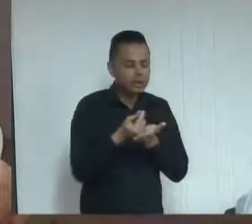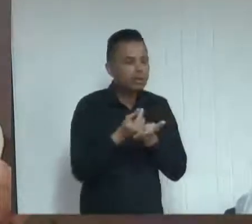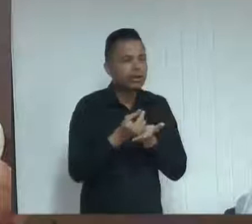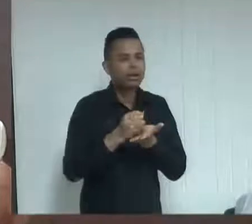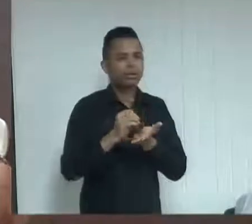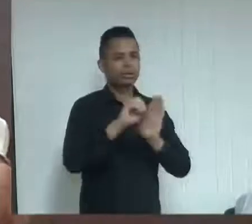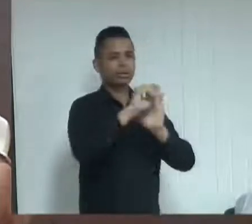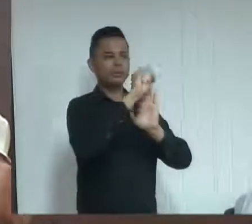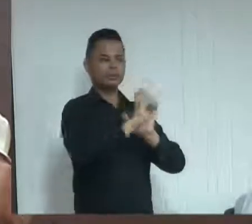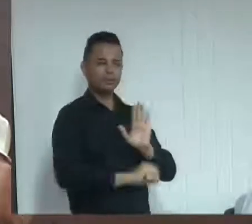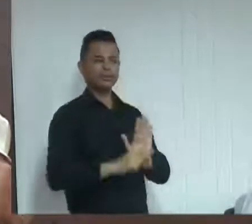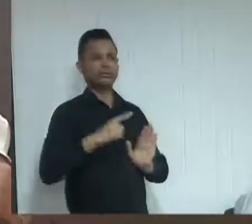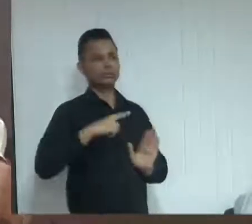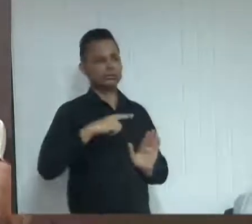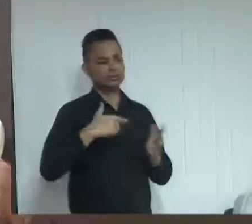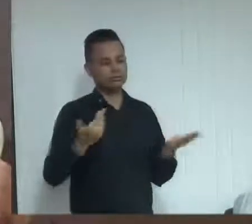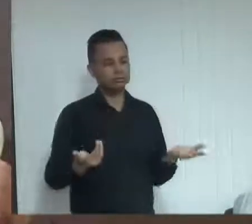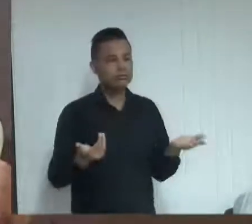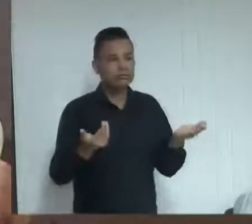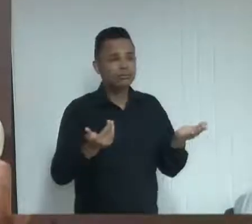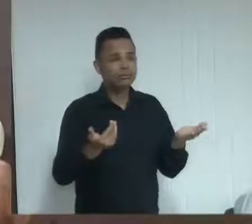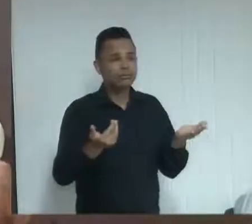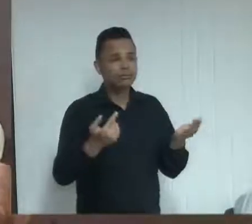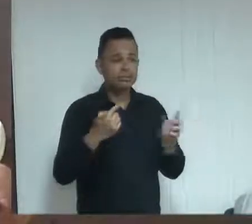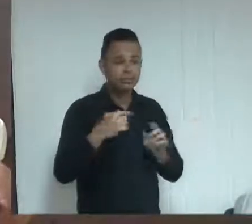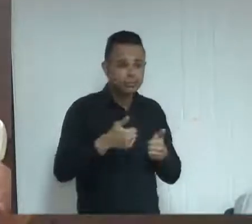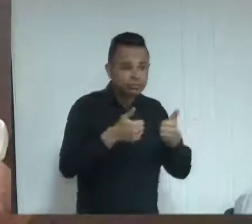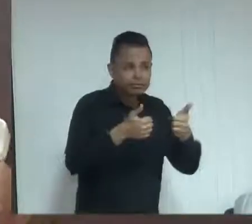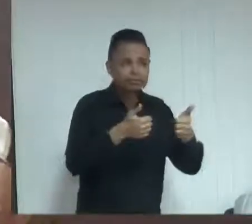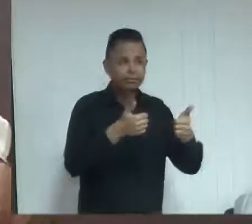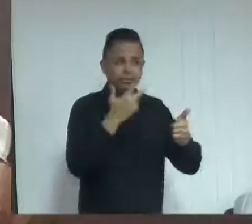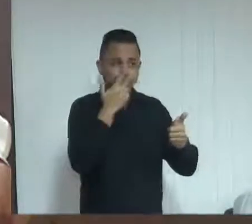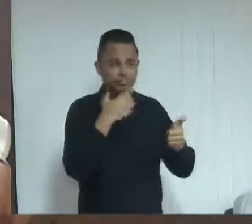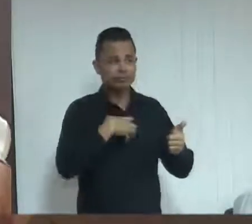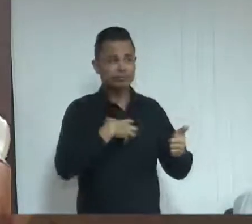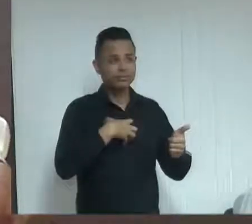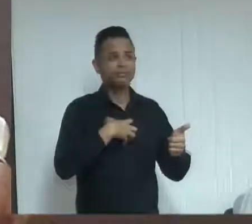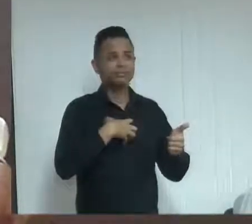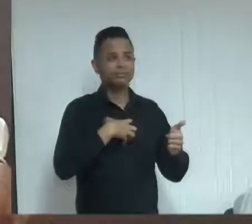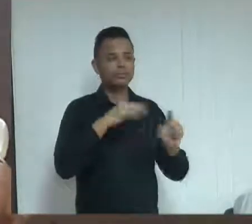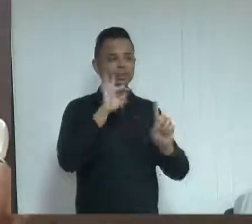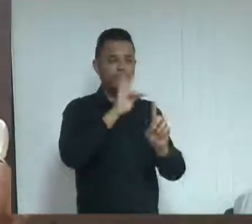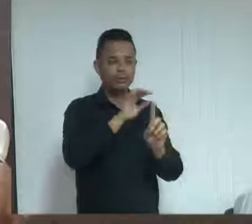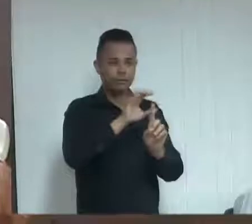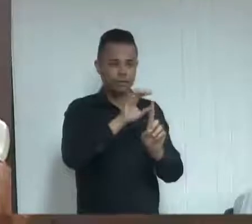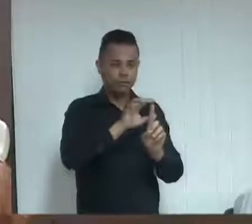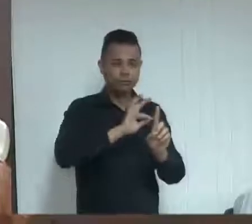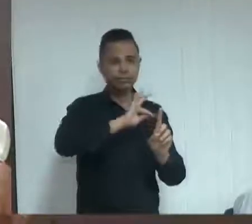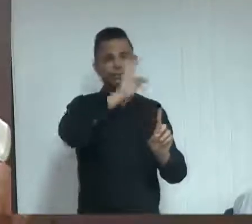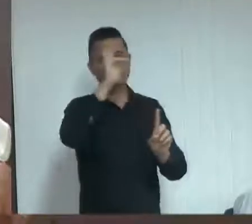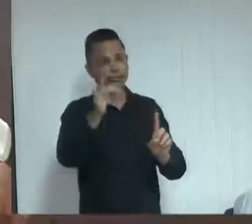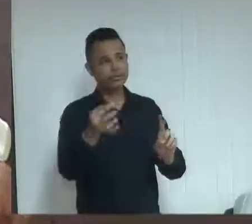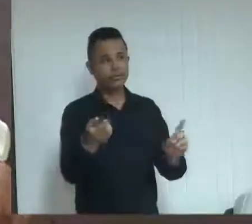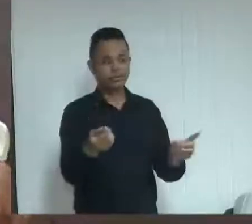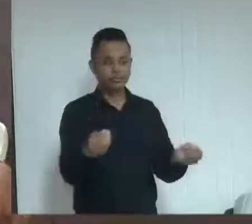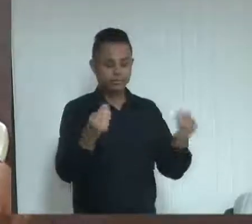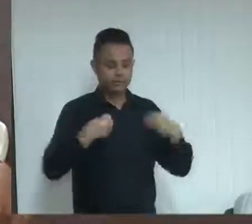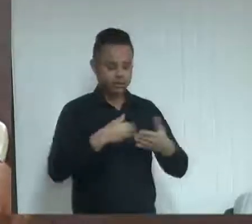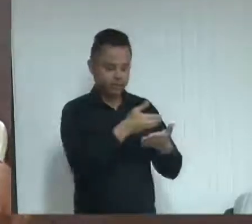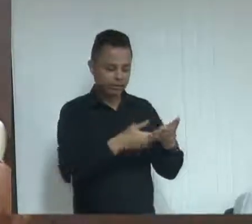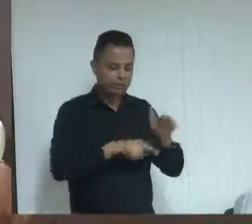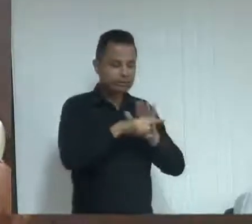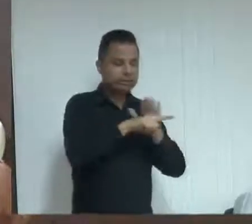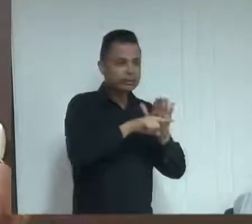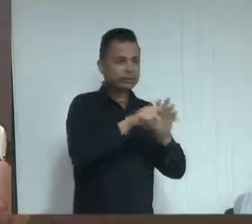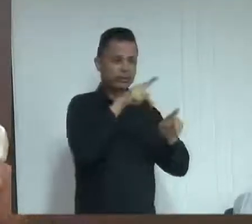óbvio que tem um impacto orçamentário, que seja positivo, não é? Então, eu acho que era importantíssimo que nós recebêssemos, até para discussão, e